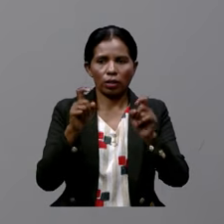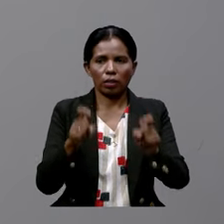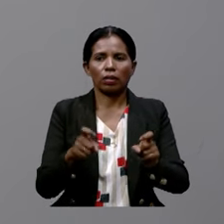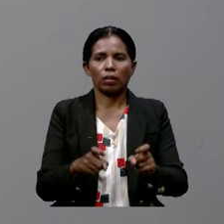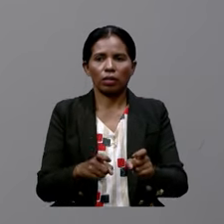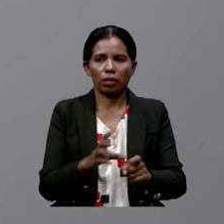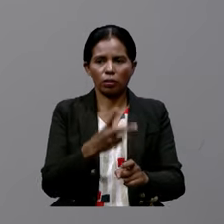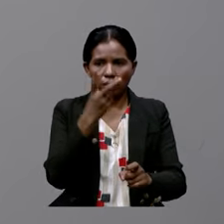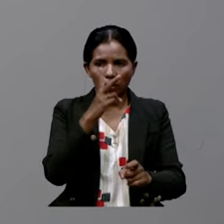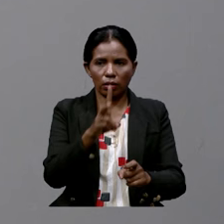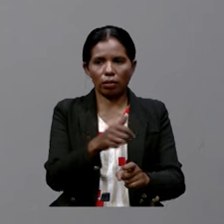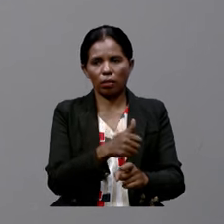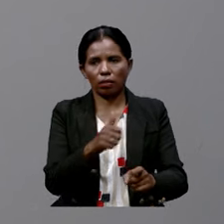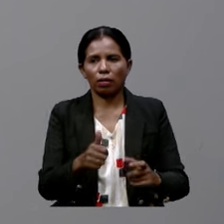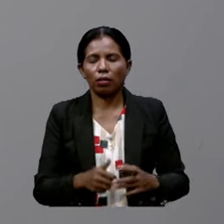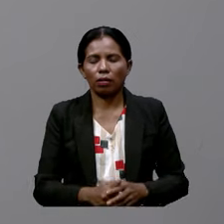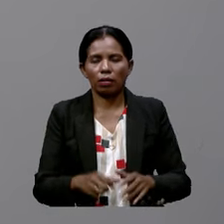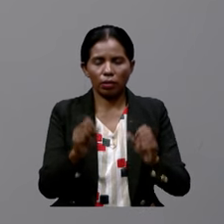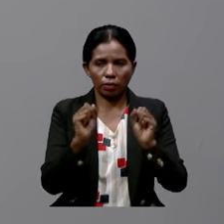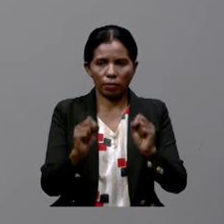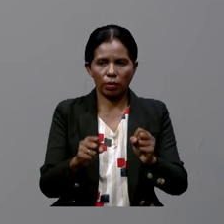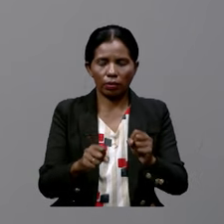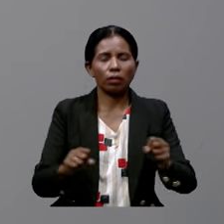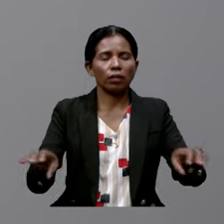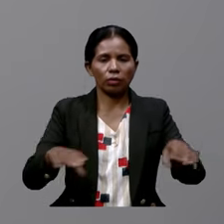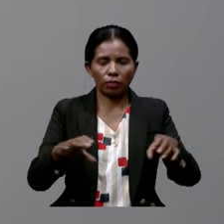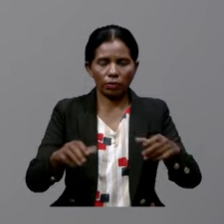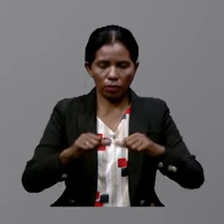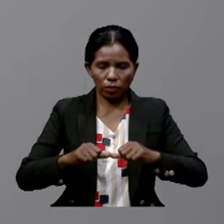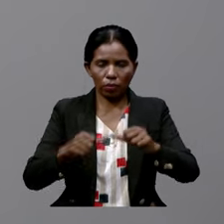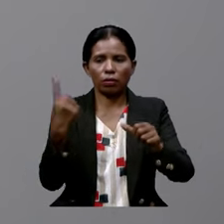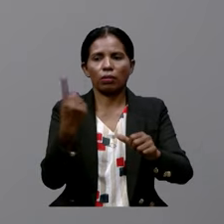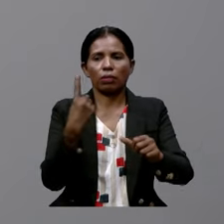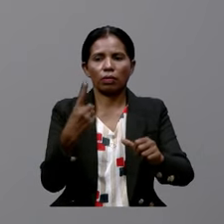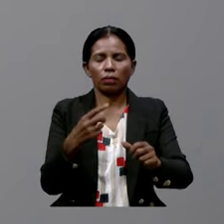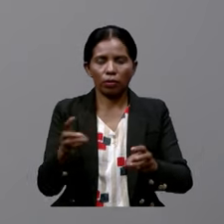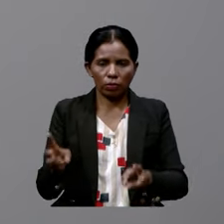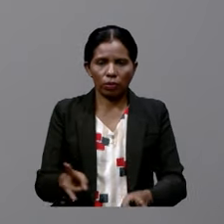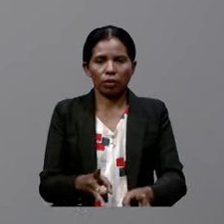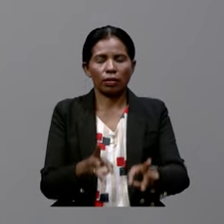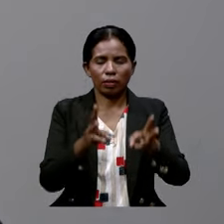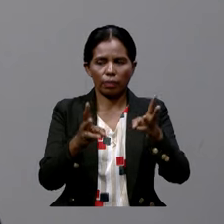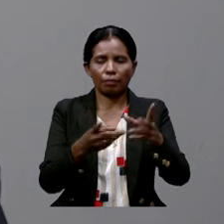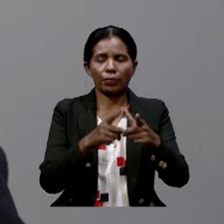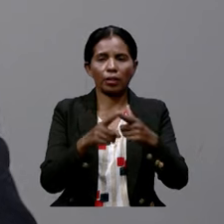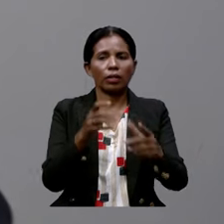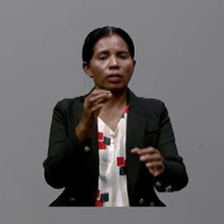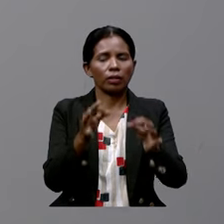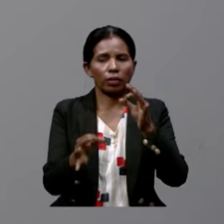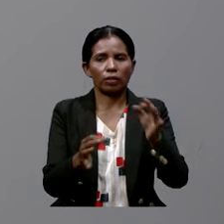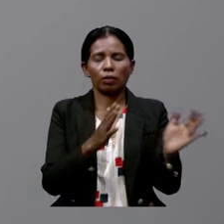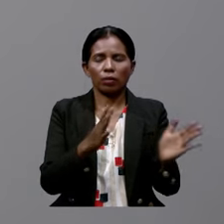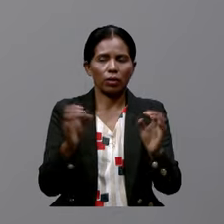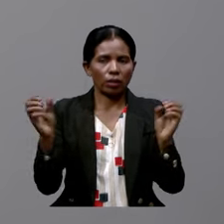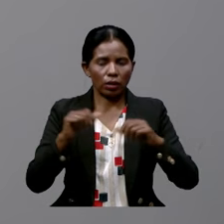Eu tenho que ponderar o voto para mim. Ponderar o voto para mim, para mim, serviço lá, na parte de minha dala. Mesmo que a livre, a minha processo lá,